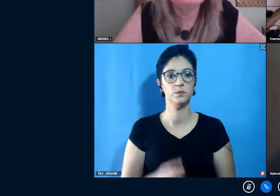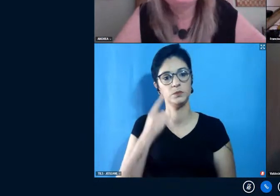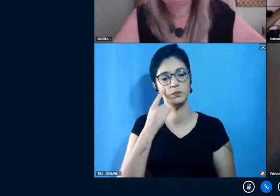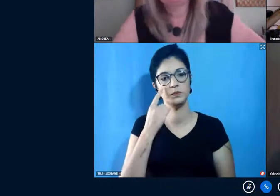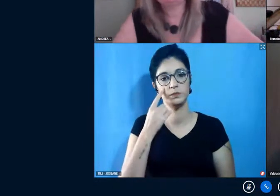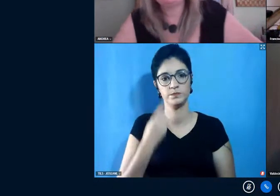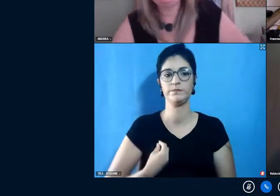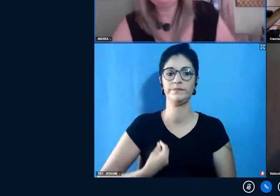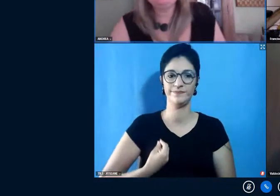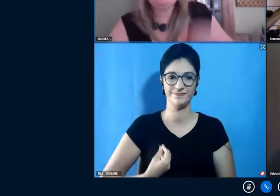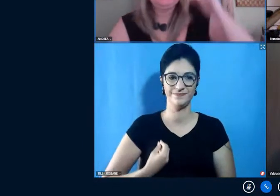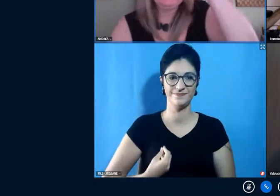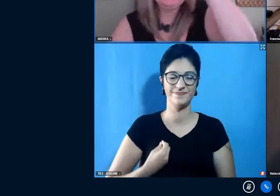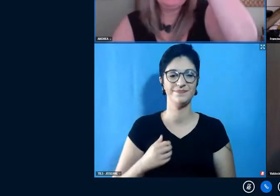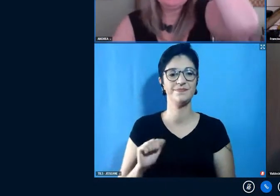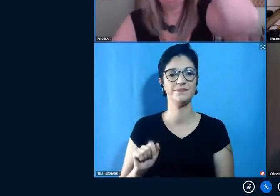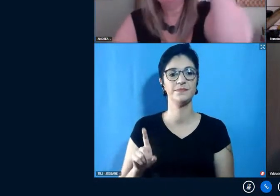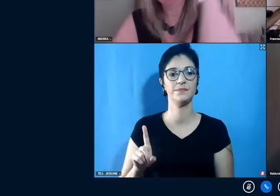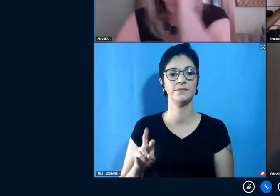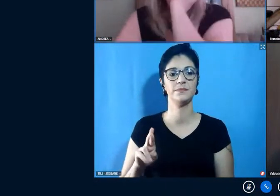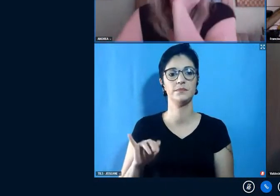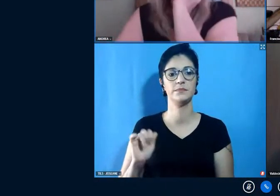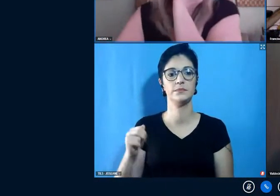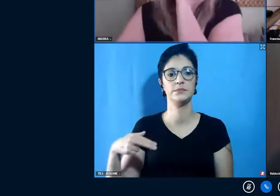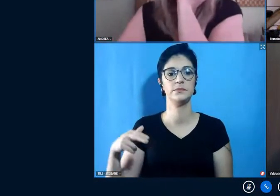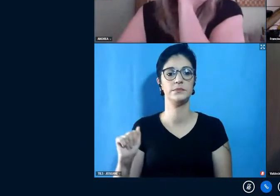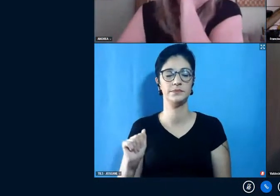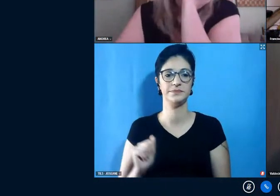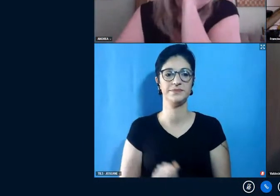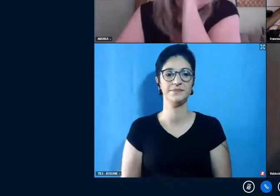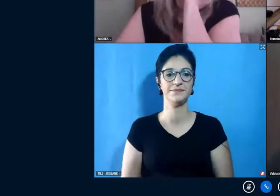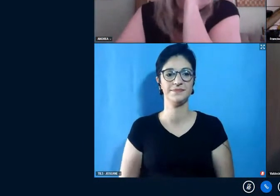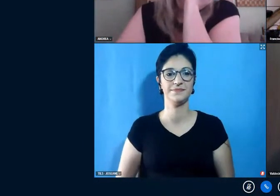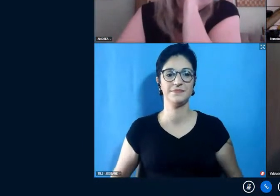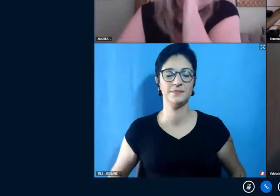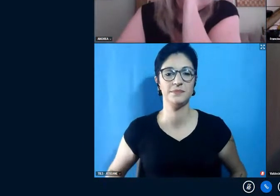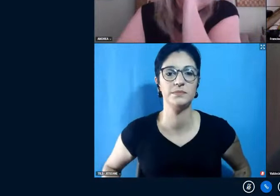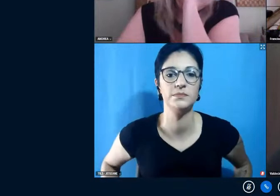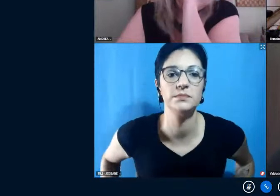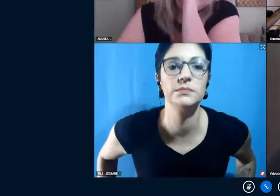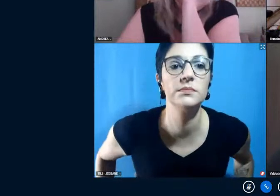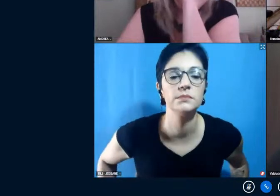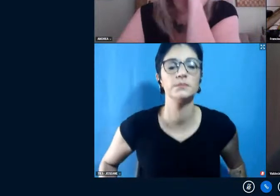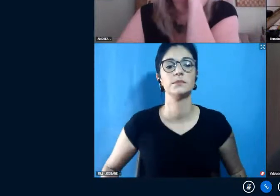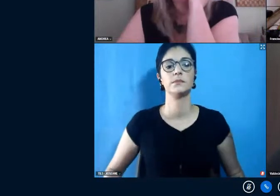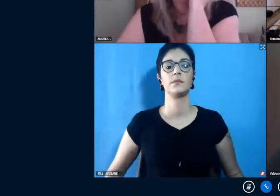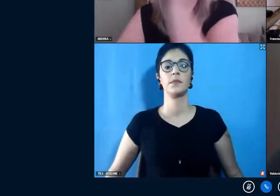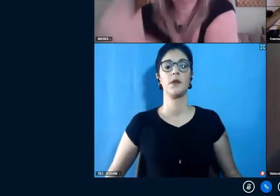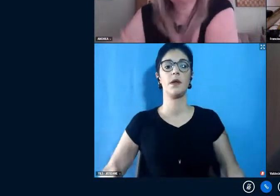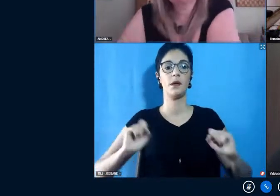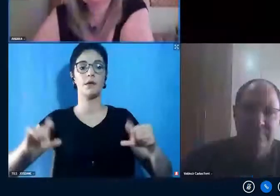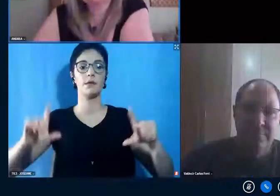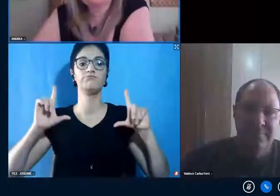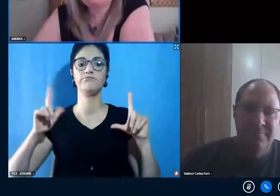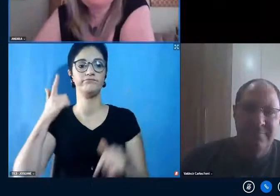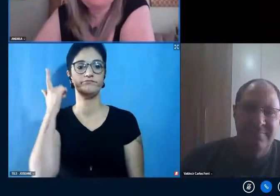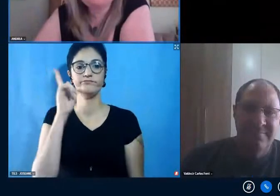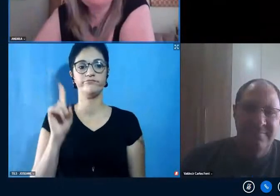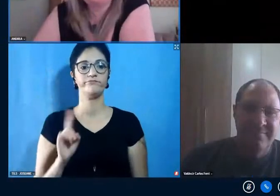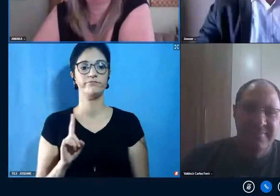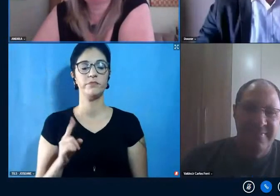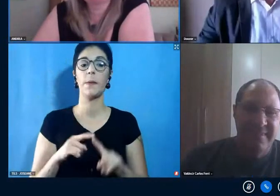Estou aqui. Está aí? Só a câmera não está saindo direito, mas tudo bem, estou